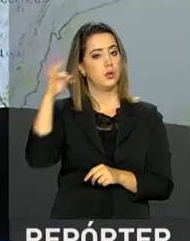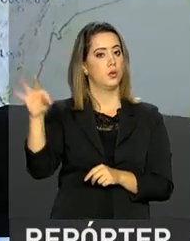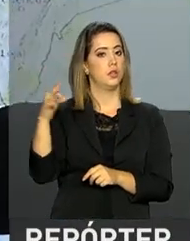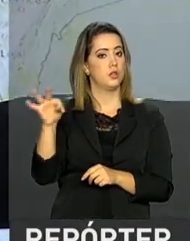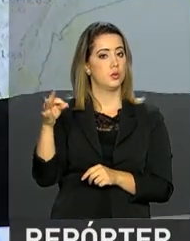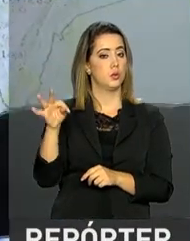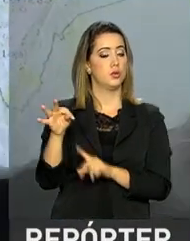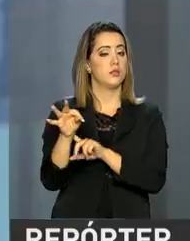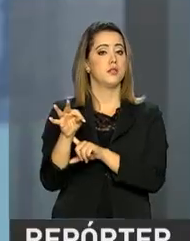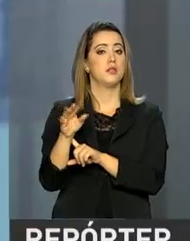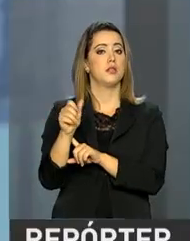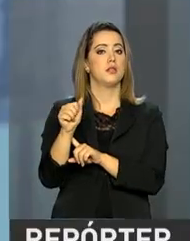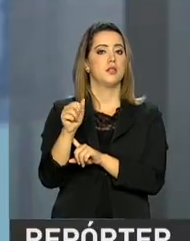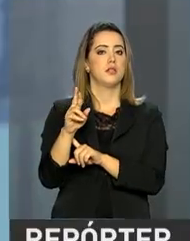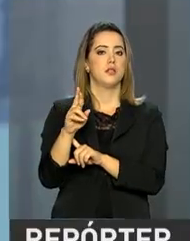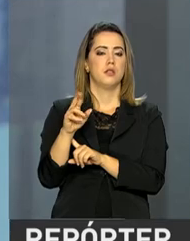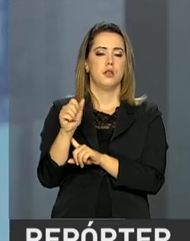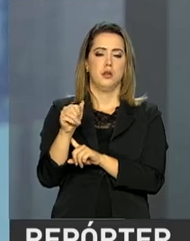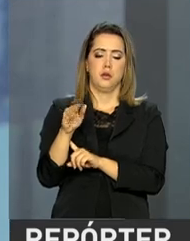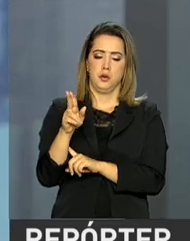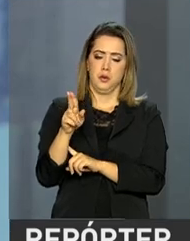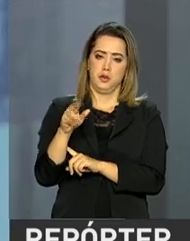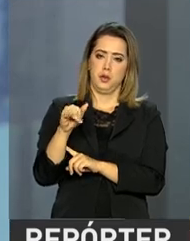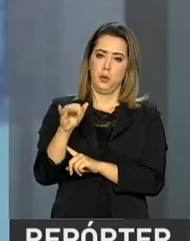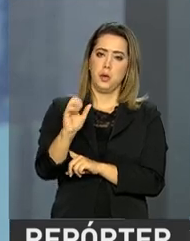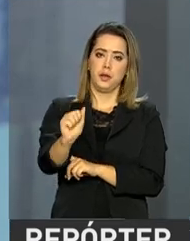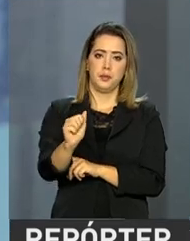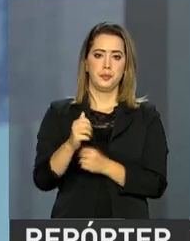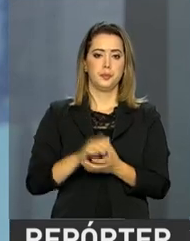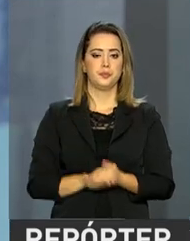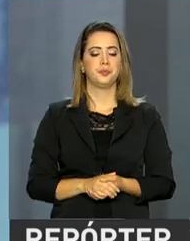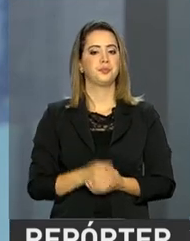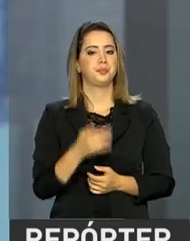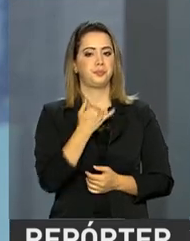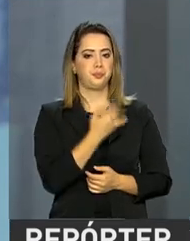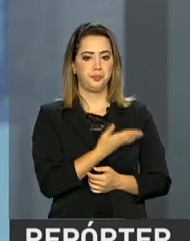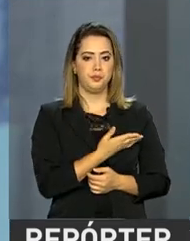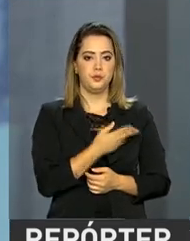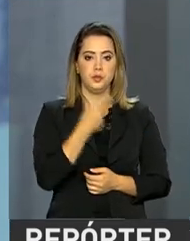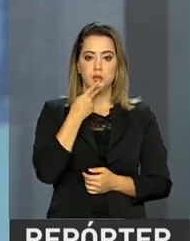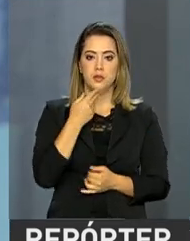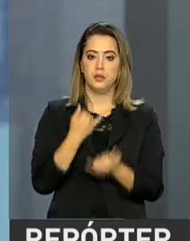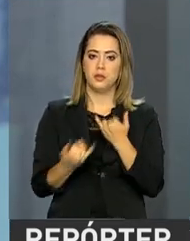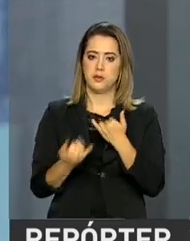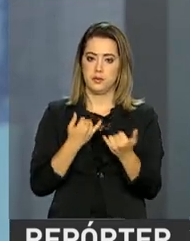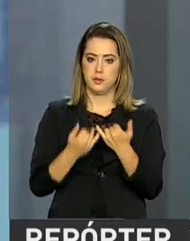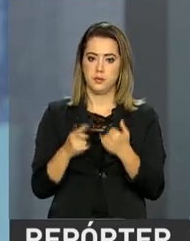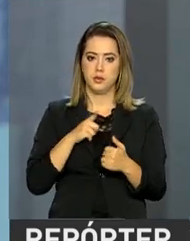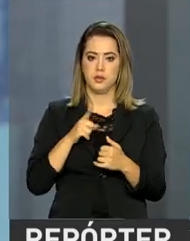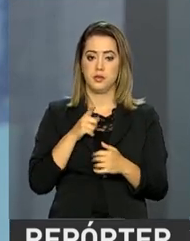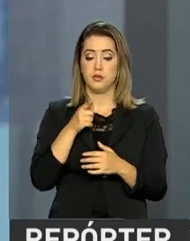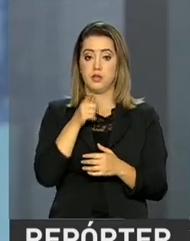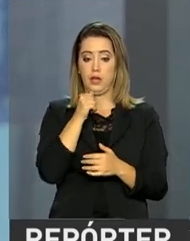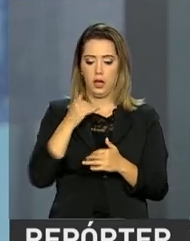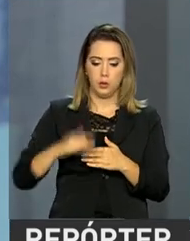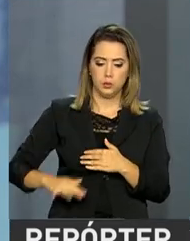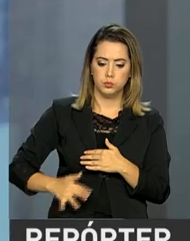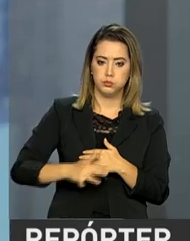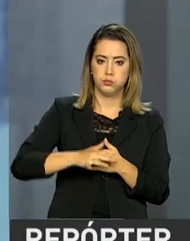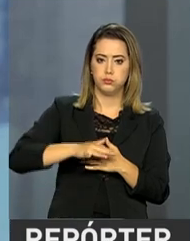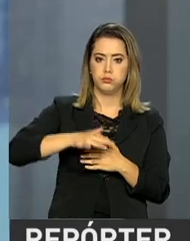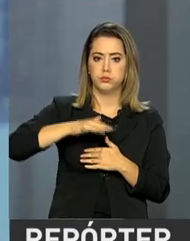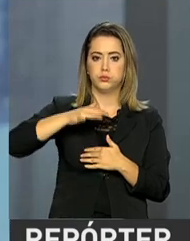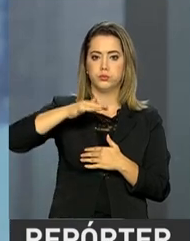e araguaia por exemplo você tiver uma cheia ou antes mesmo de acontecer os dados que serão acessados serão